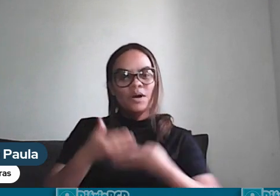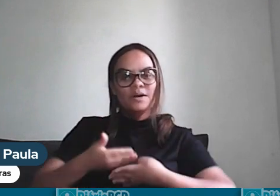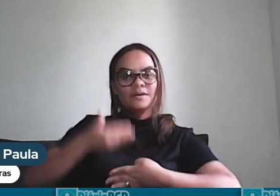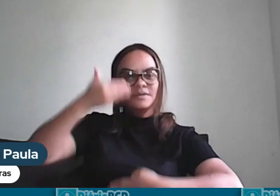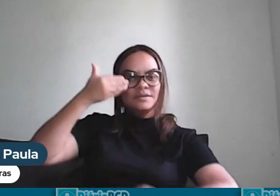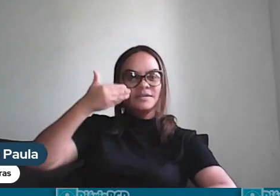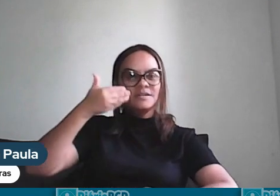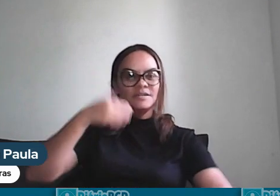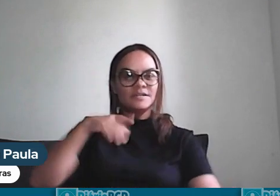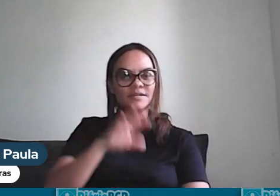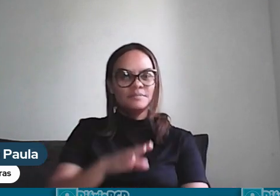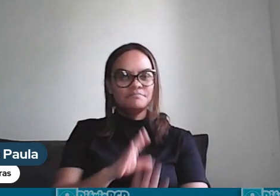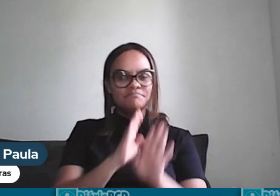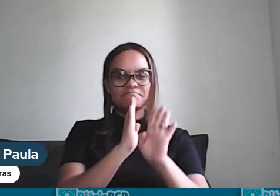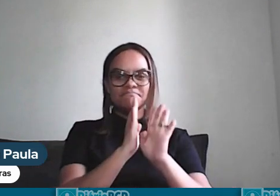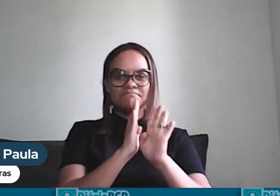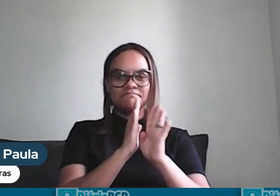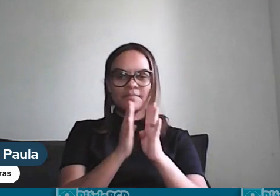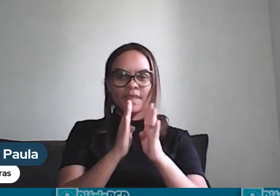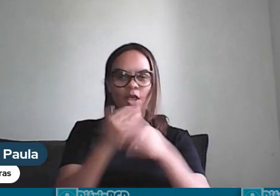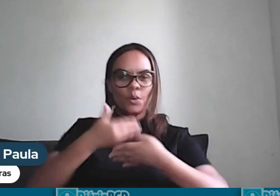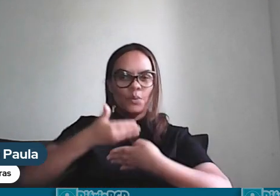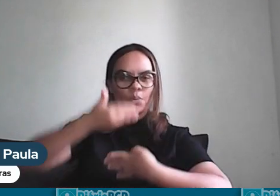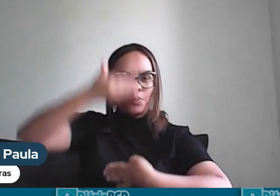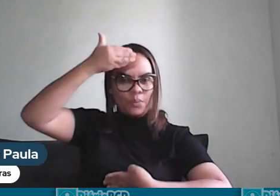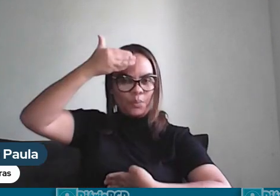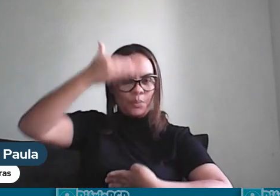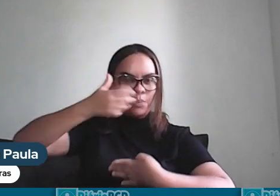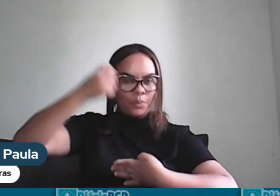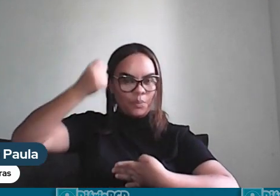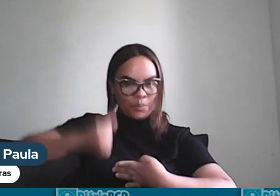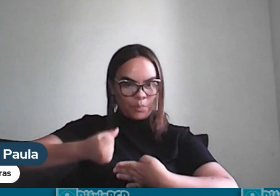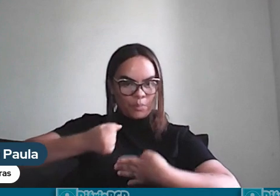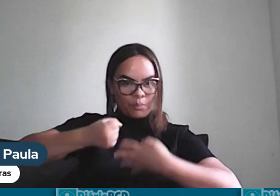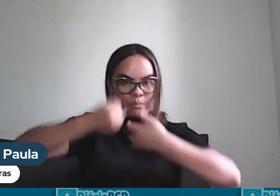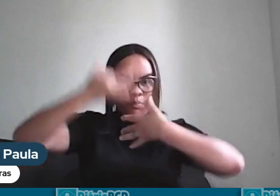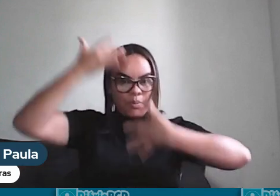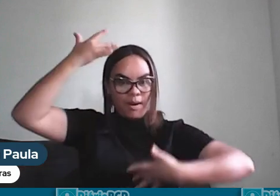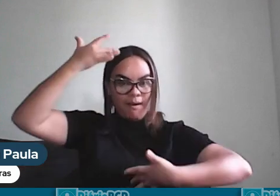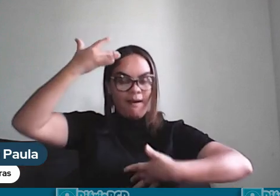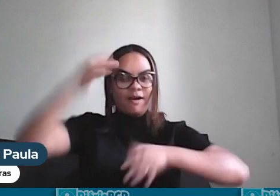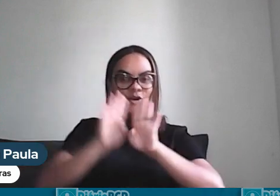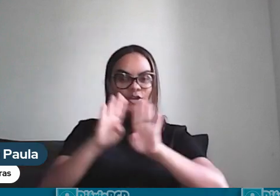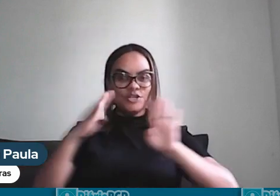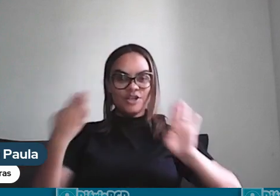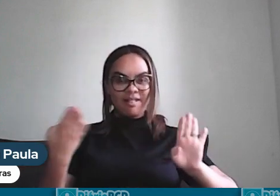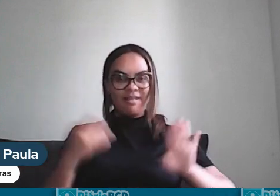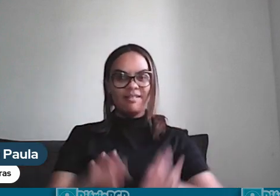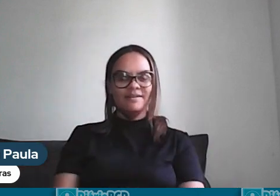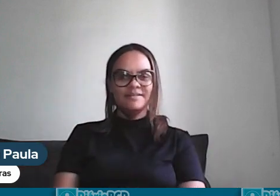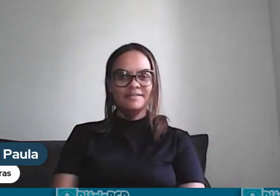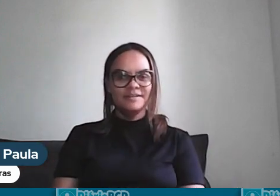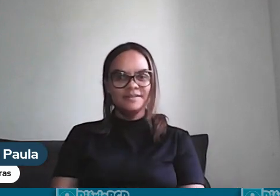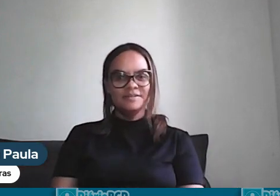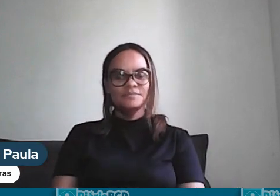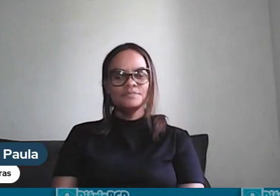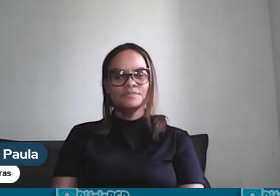temos apenas uma persiana vertical e cinza acompanhando a cor da